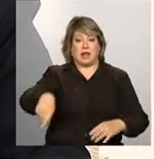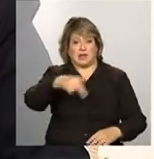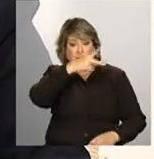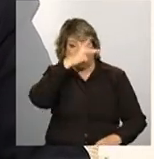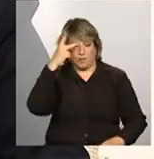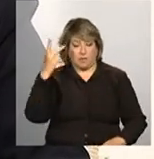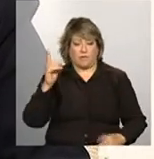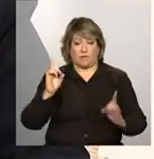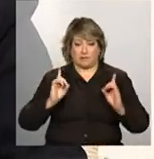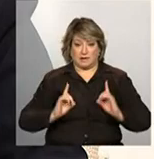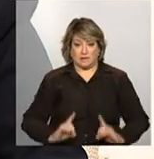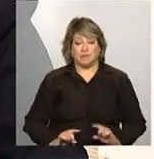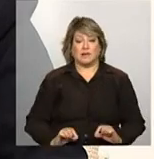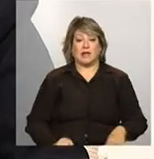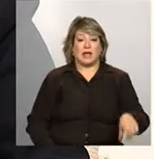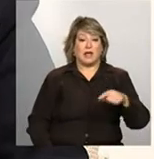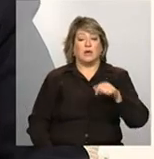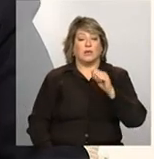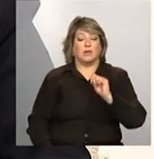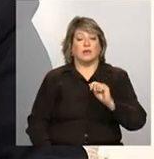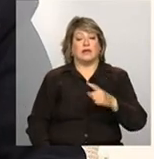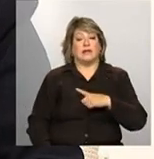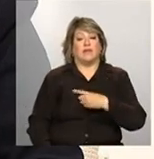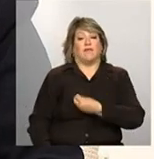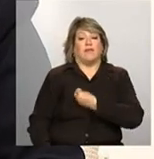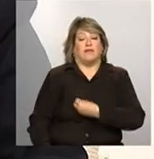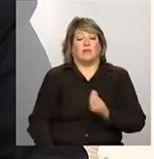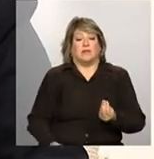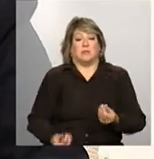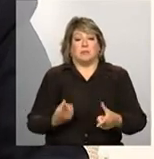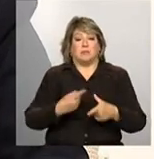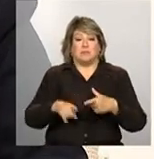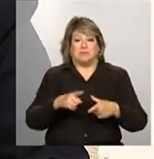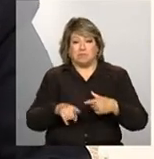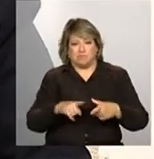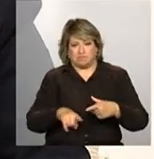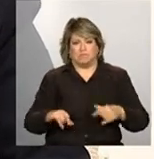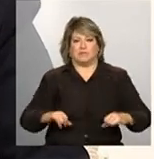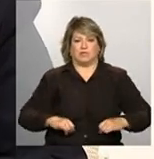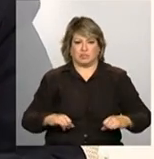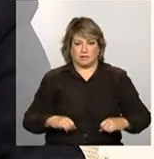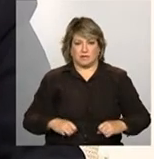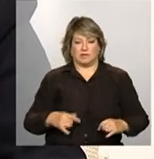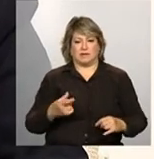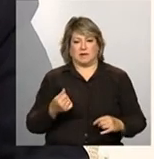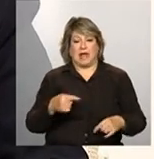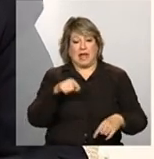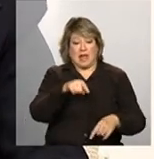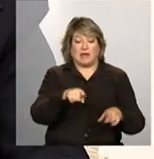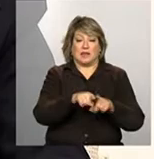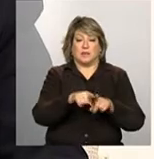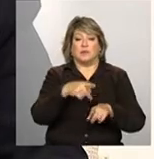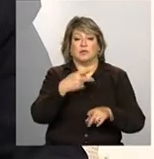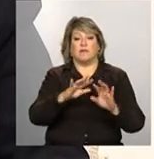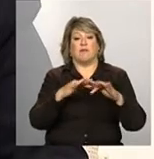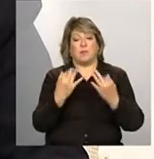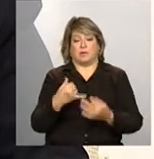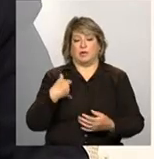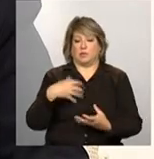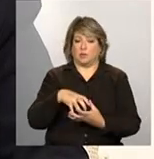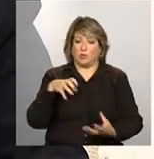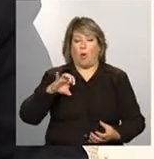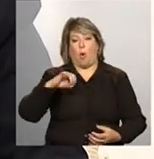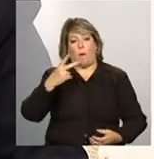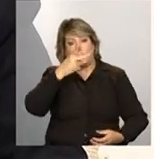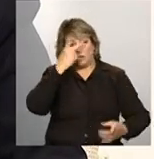público que vivem numa situação de extrema vulnerabilidade, ele e a sua família, tanto idosos quanto pessoas